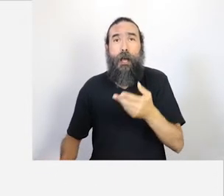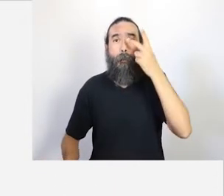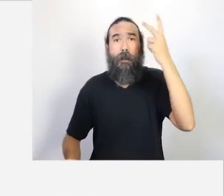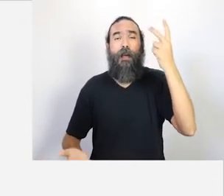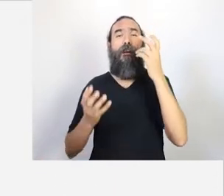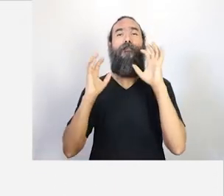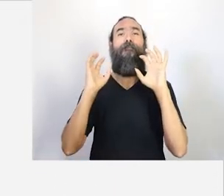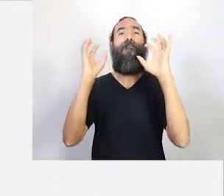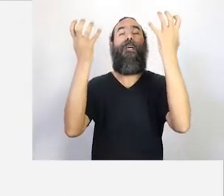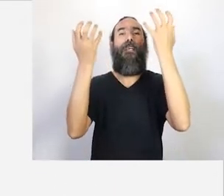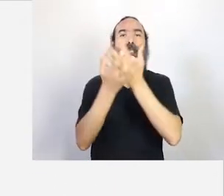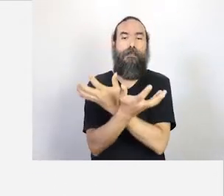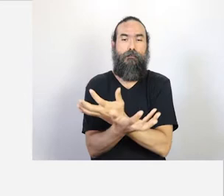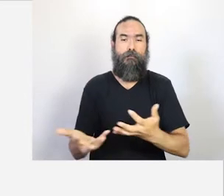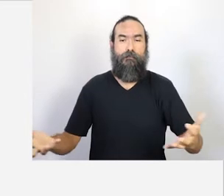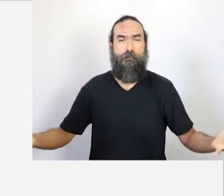festa.